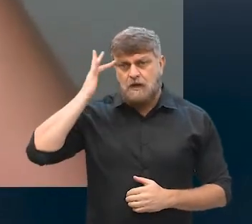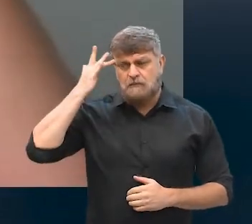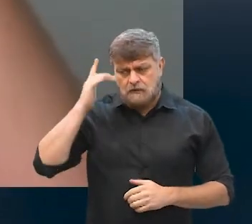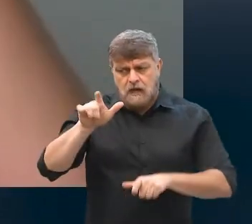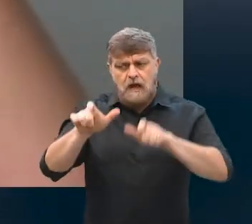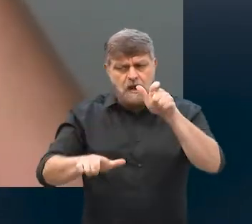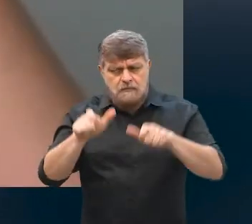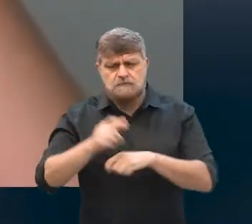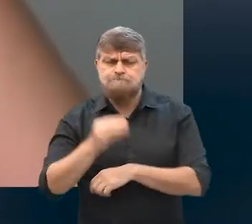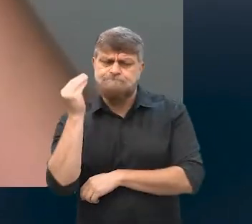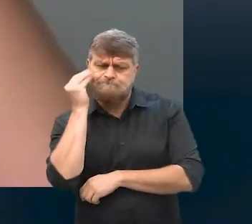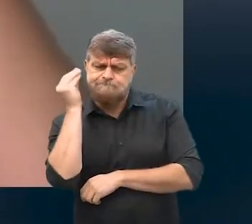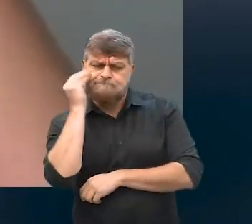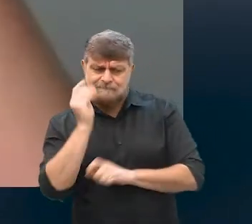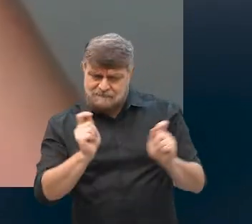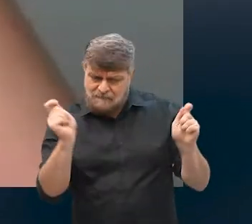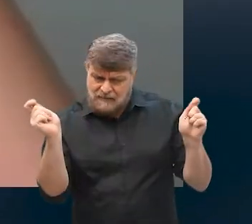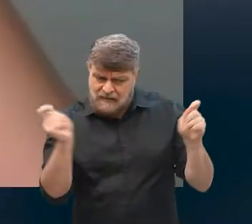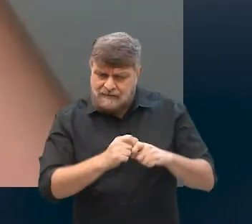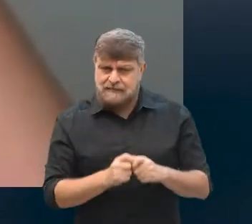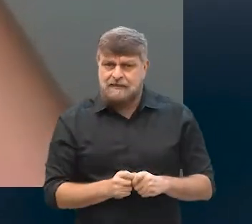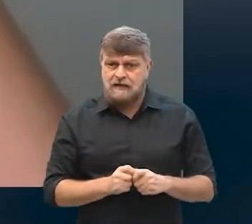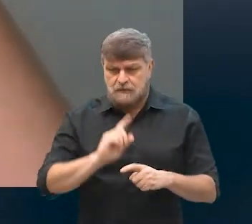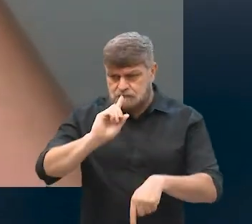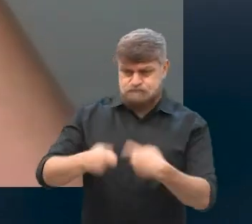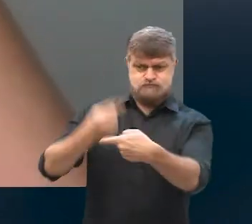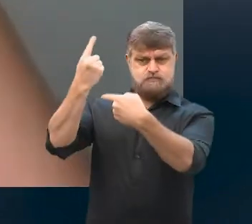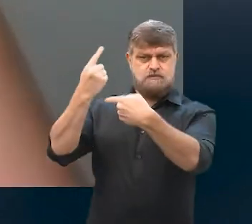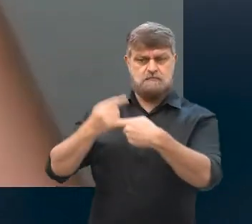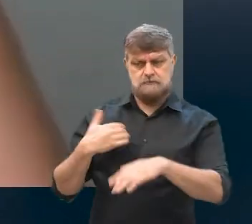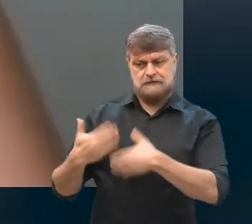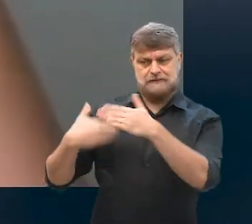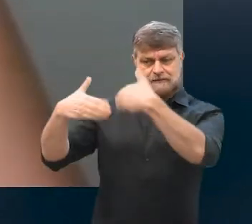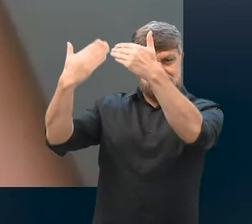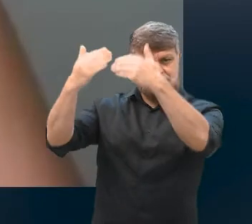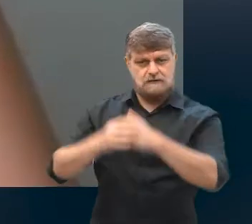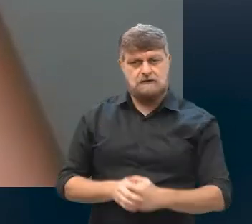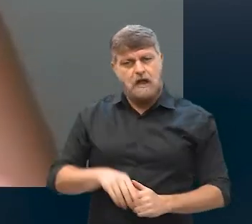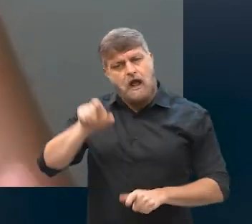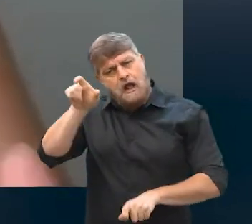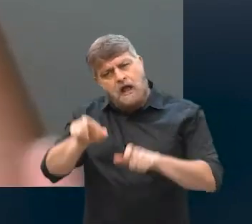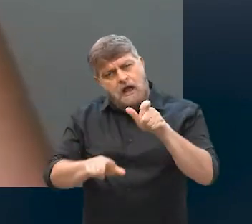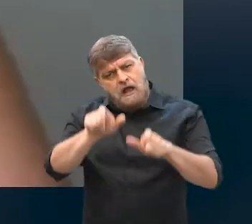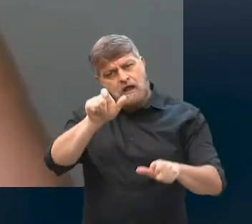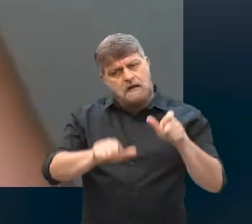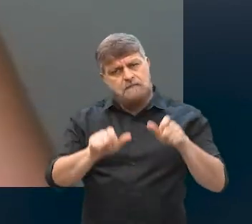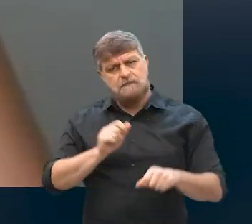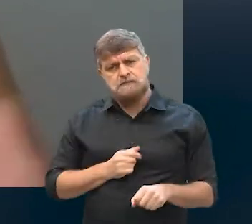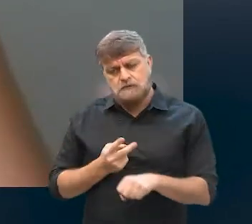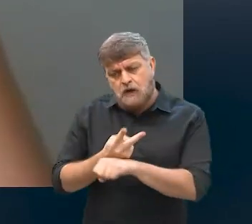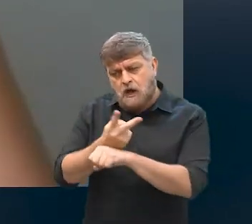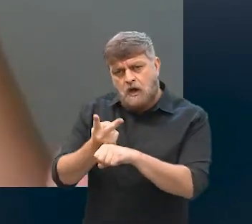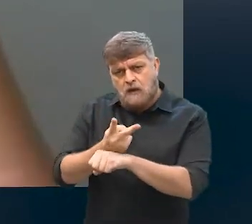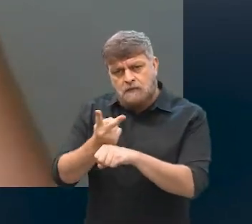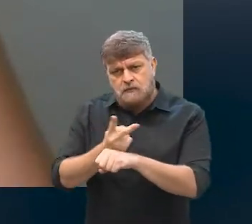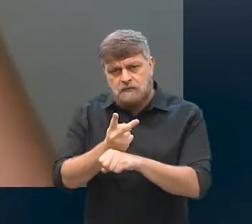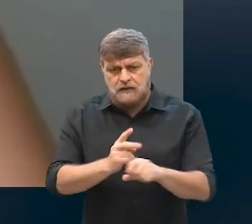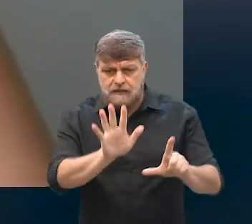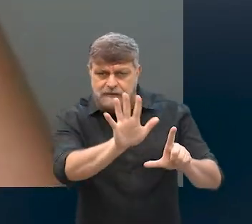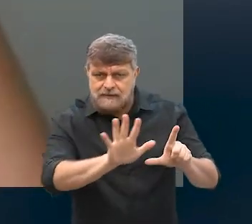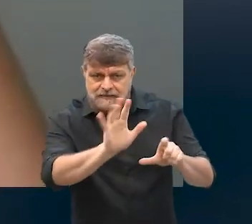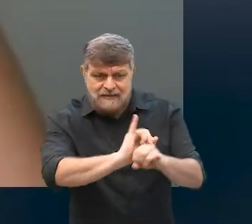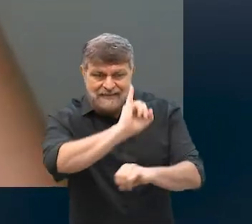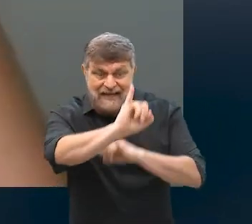uma oportunidade de crescimento, né? A gente percebeu que as pessoas começaram a buscar muito mais as plataformas de delivery